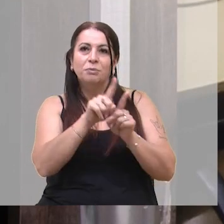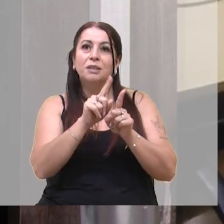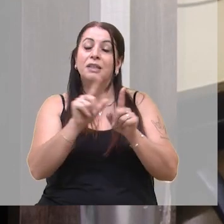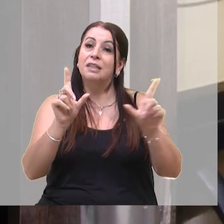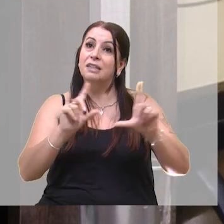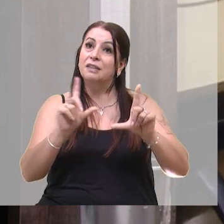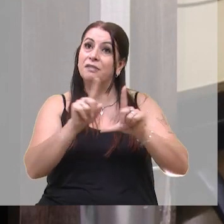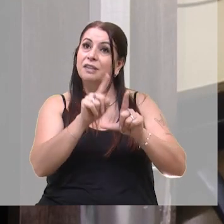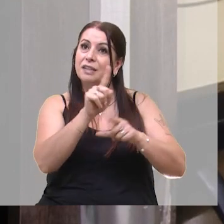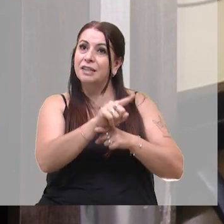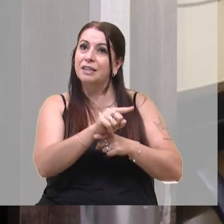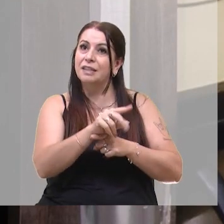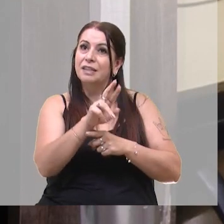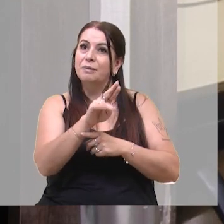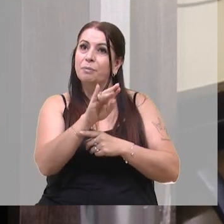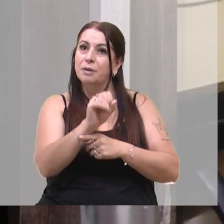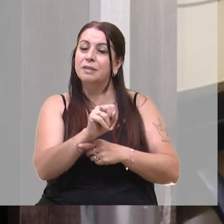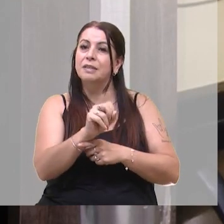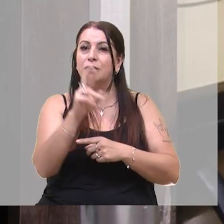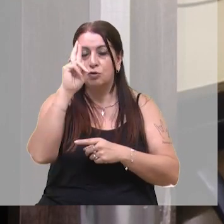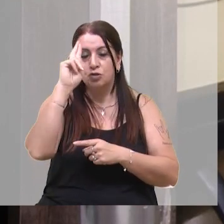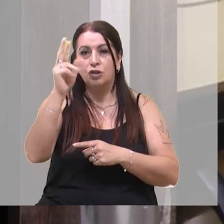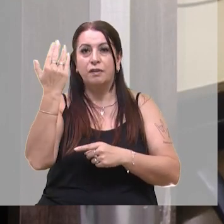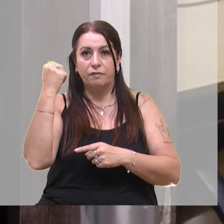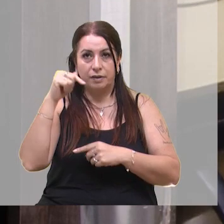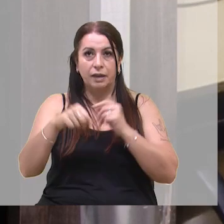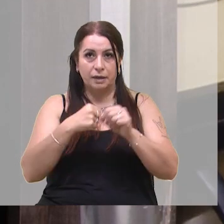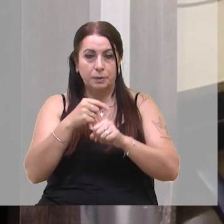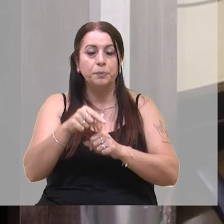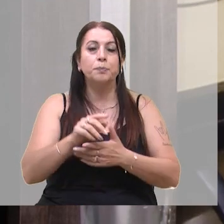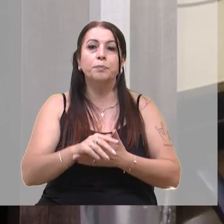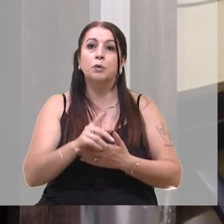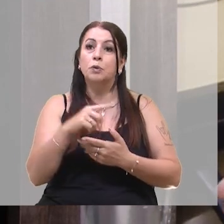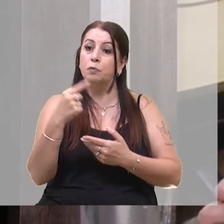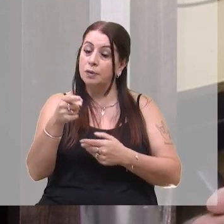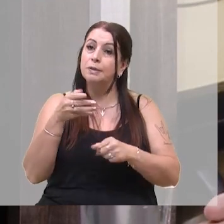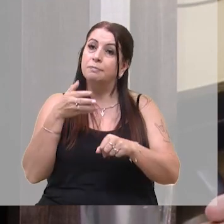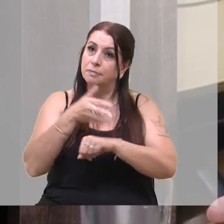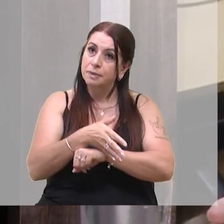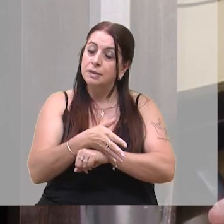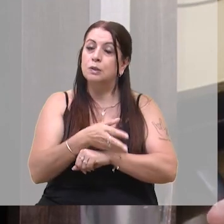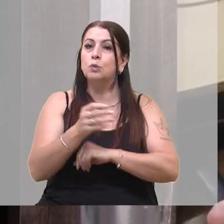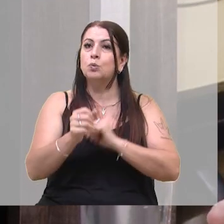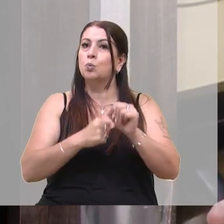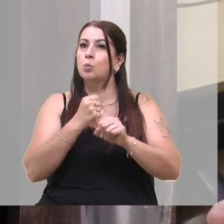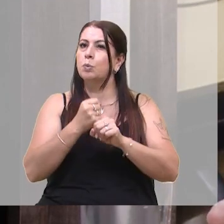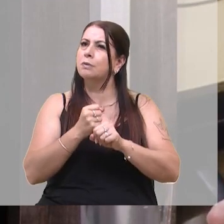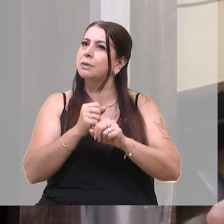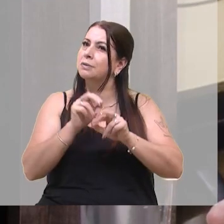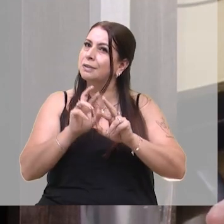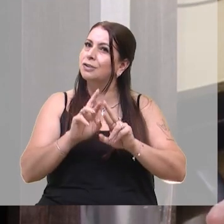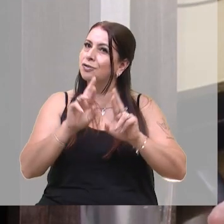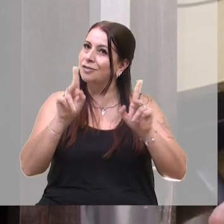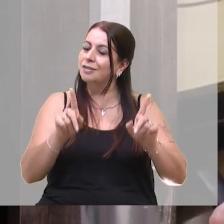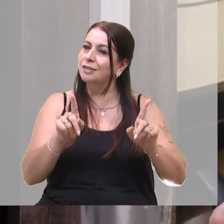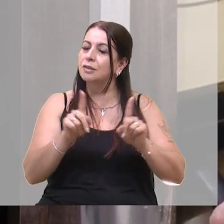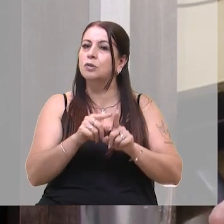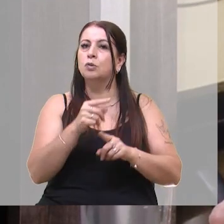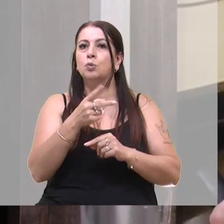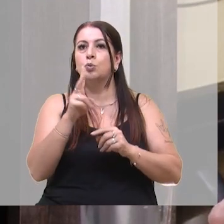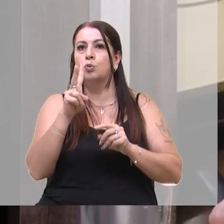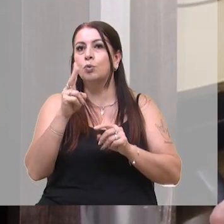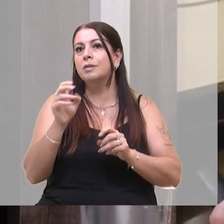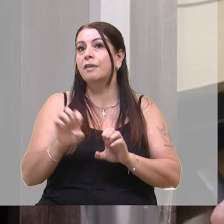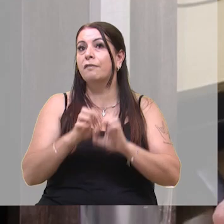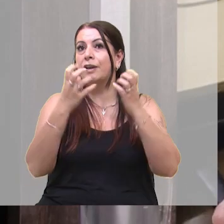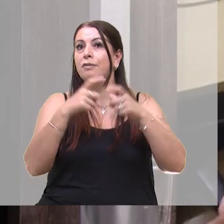de TV, quando eu trabalhava na Lux TV. Ele era o chefe da comunicação naquele ano. Isso. A senhora entra num ano bem peculiar, com